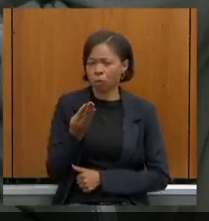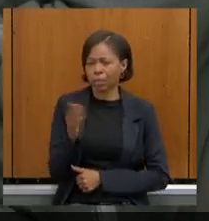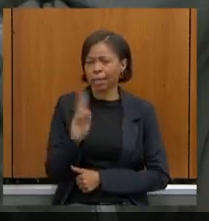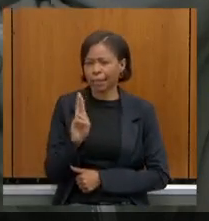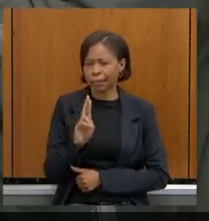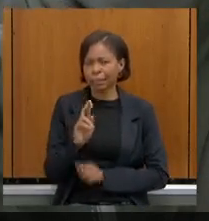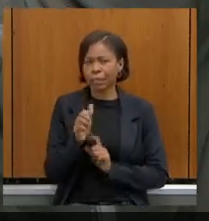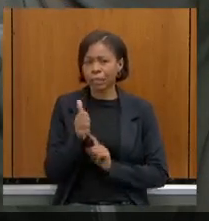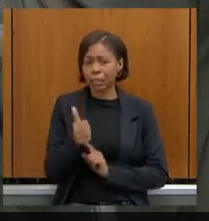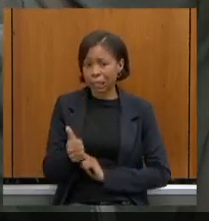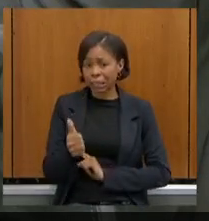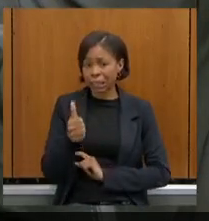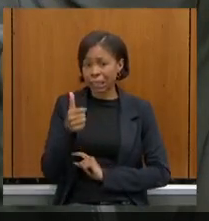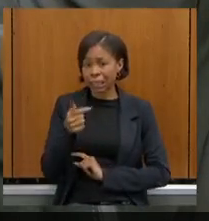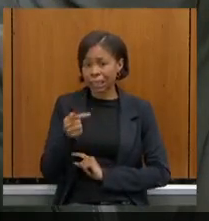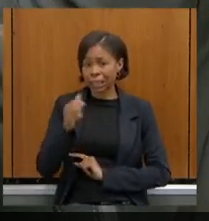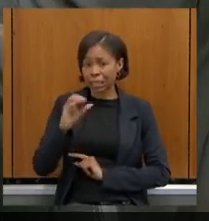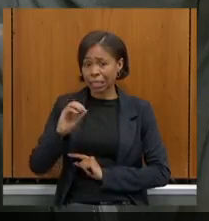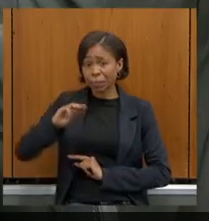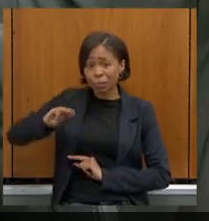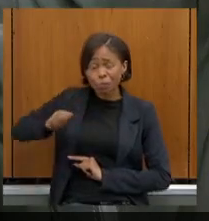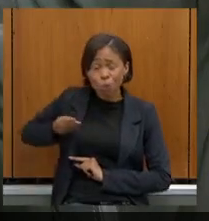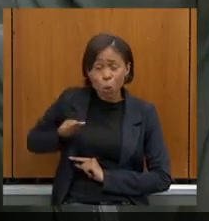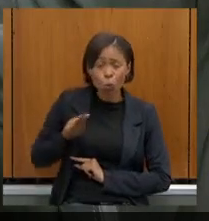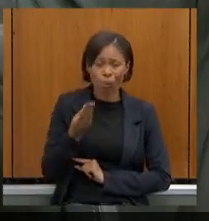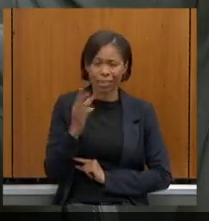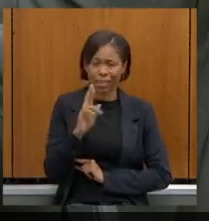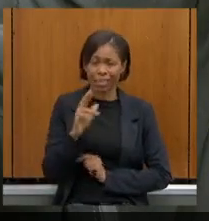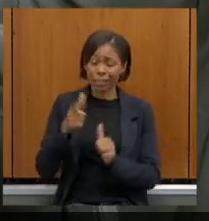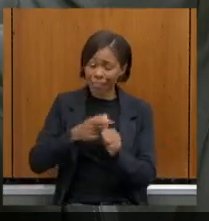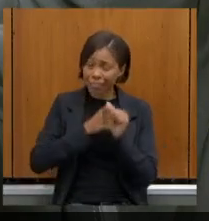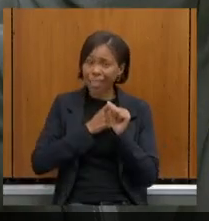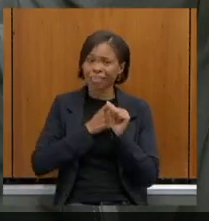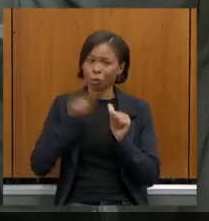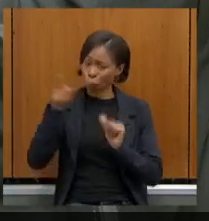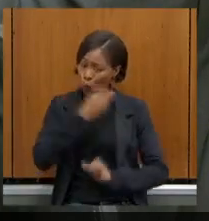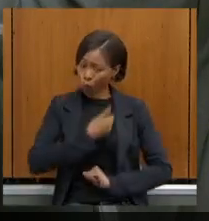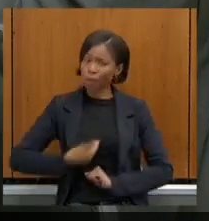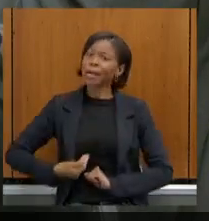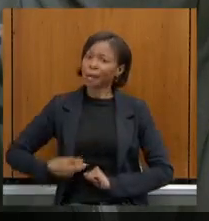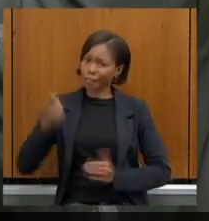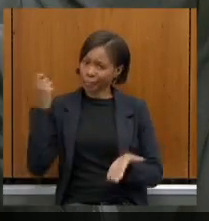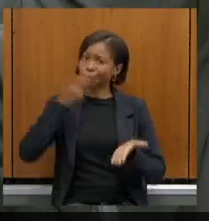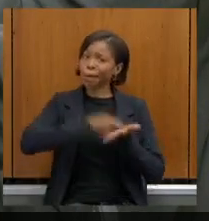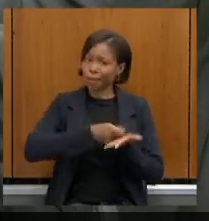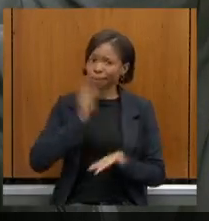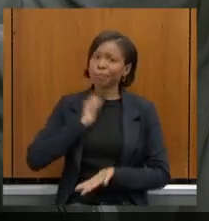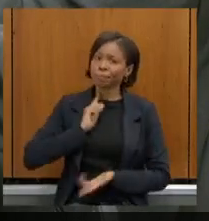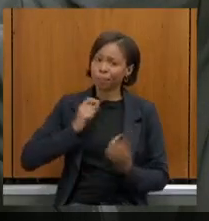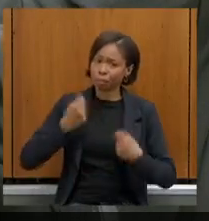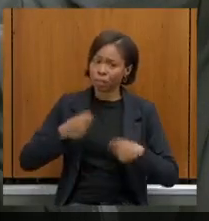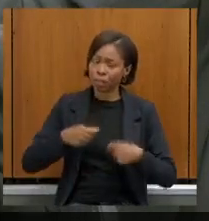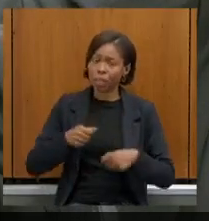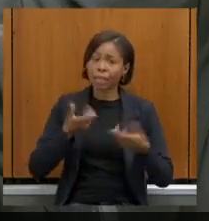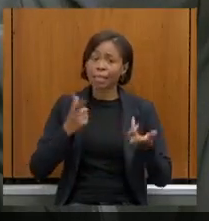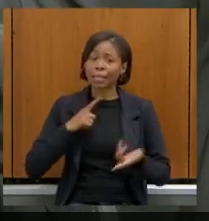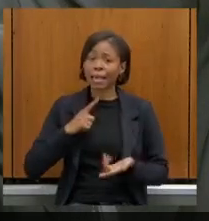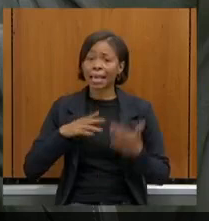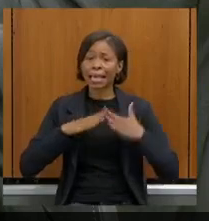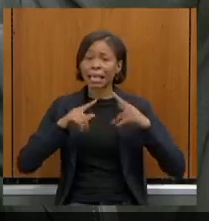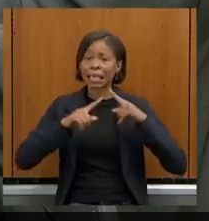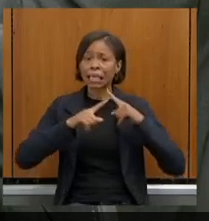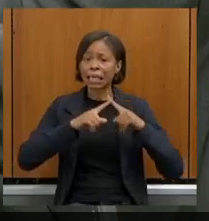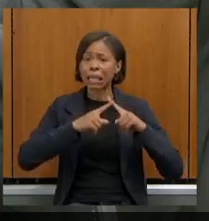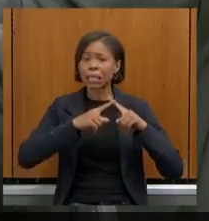milhões de reais eu tenho igreja caindo eu tenho o IEFA tem 9 milhões em